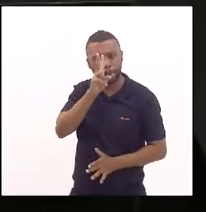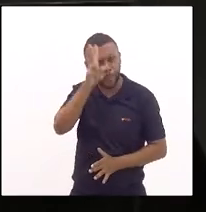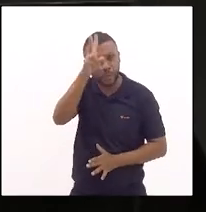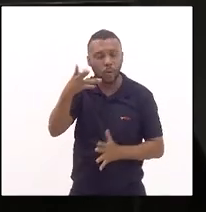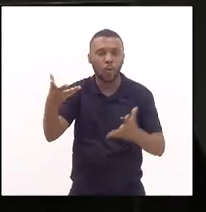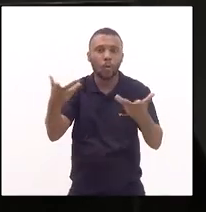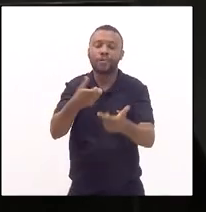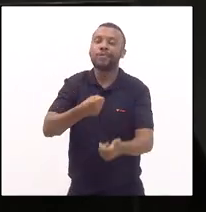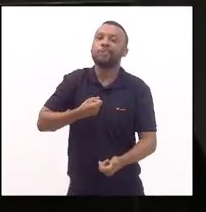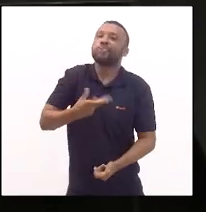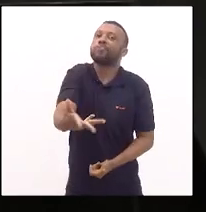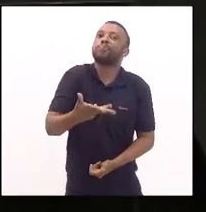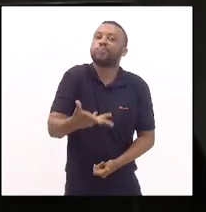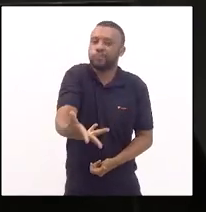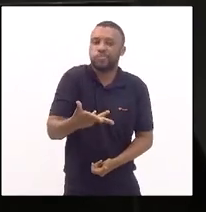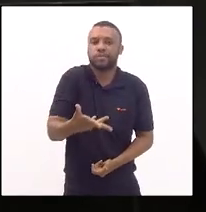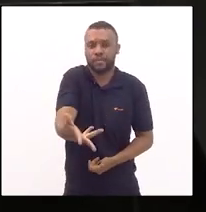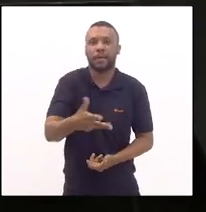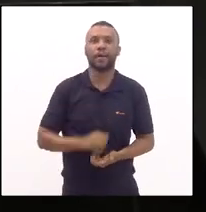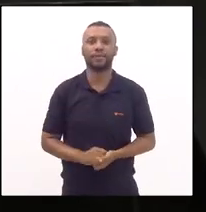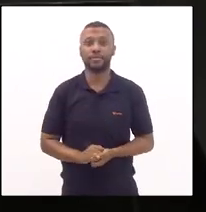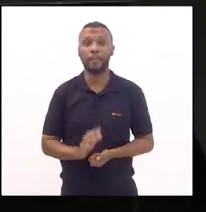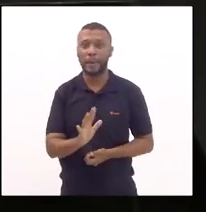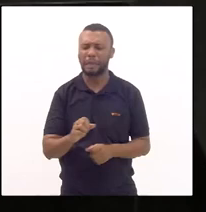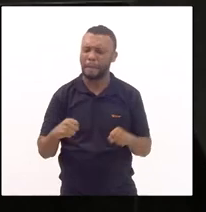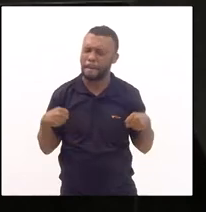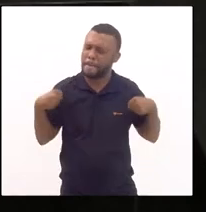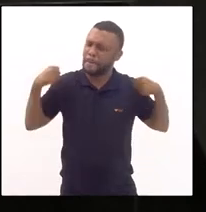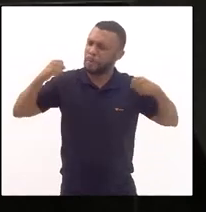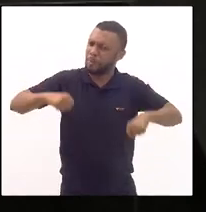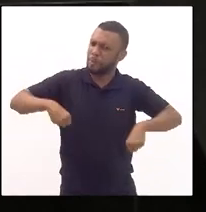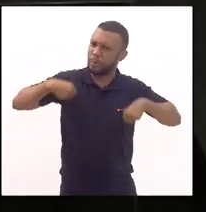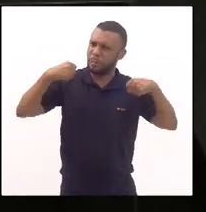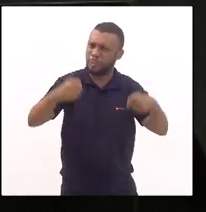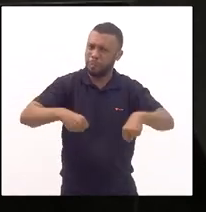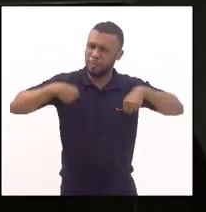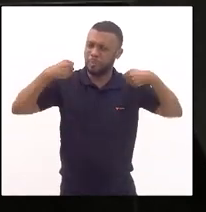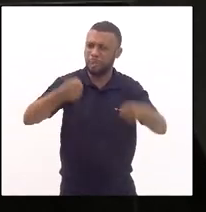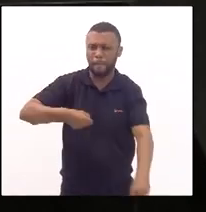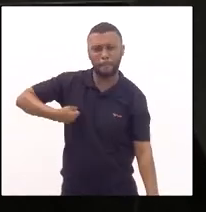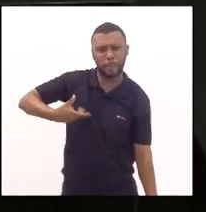de velocidade. Mas ele correu a beça e acabou